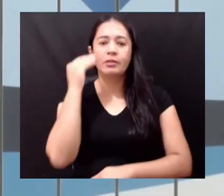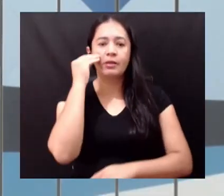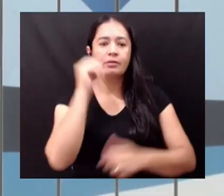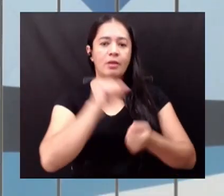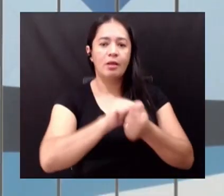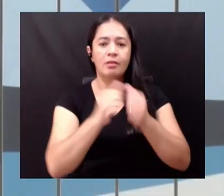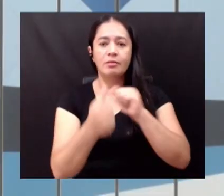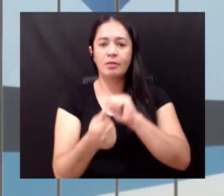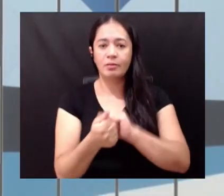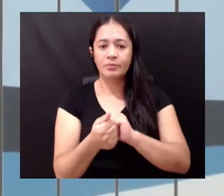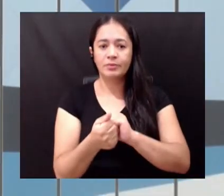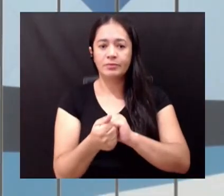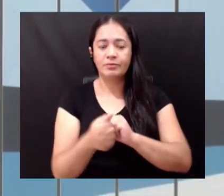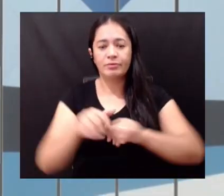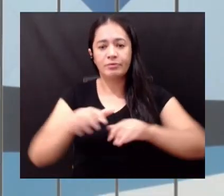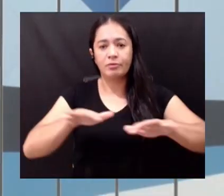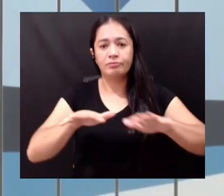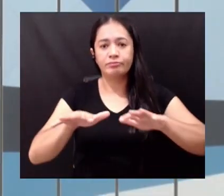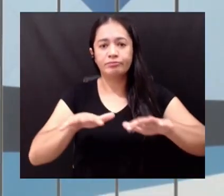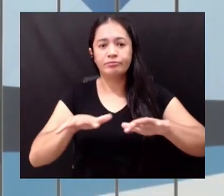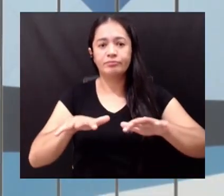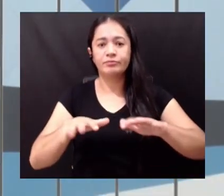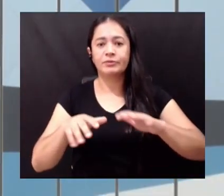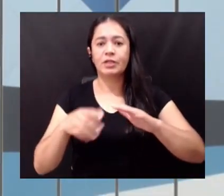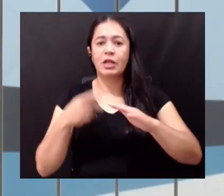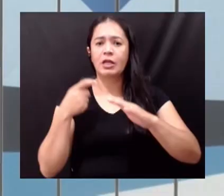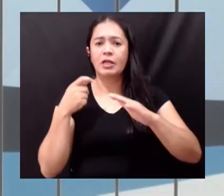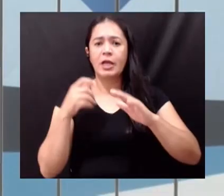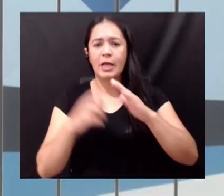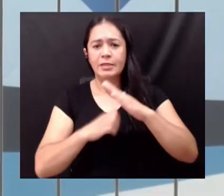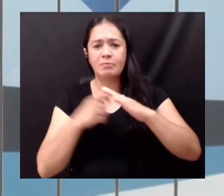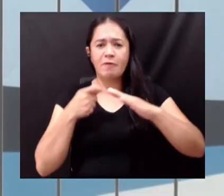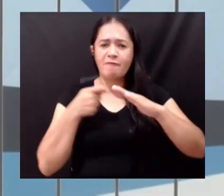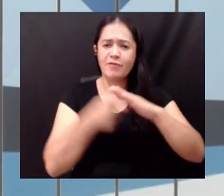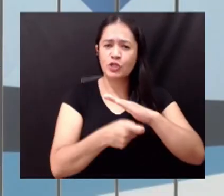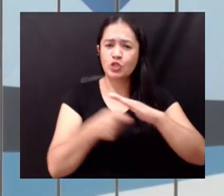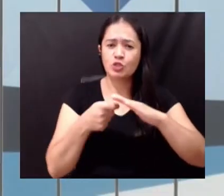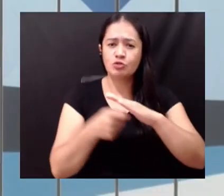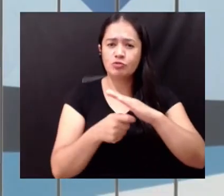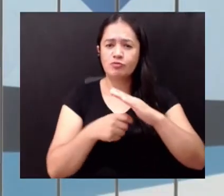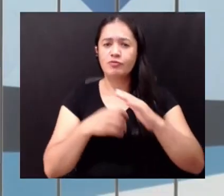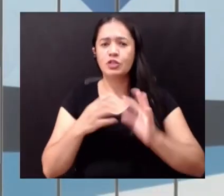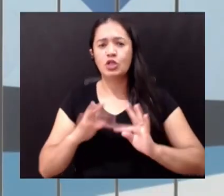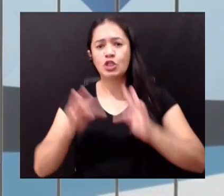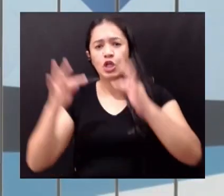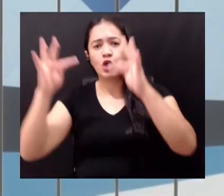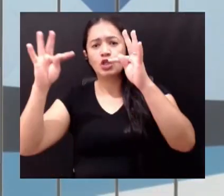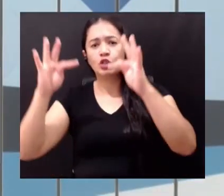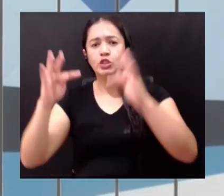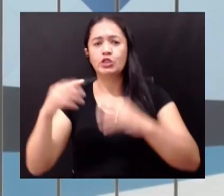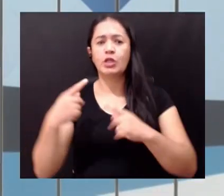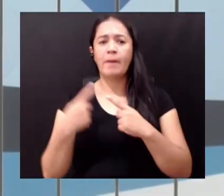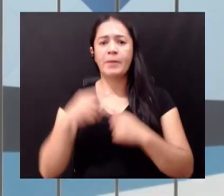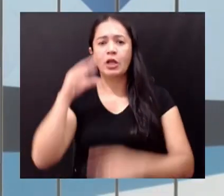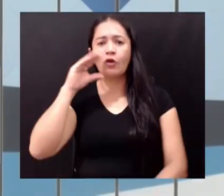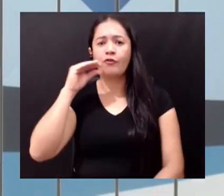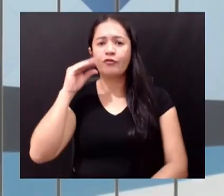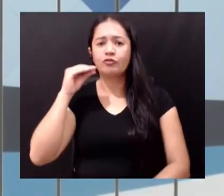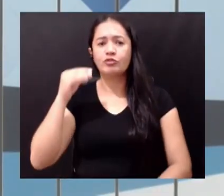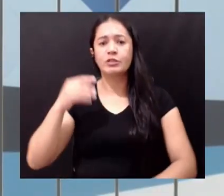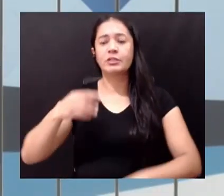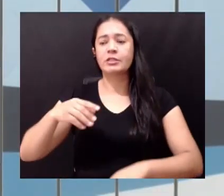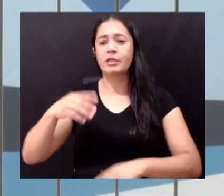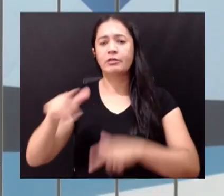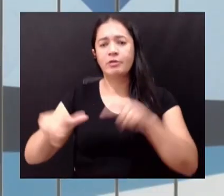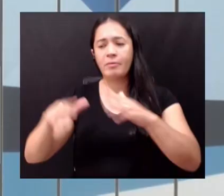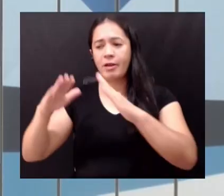movimento, muitas empresas investiram em tecnologia para conseguir deixar os colaboradores trabalhando de casa, investiram em treinamento, né, como é que esse colaborador